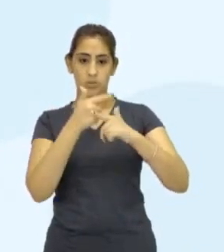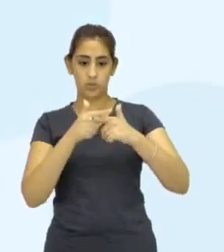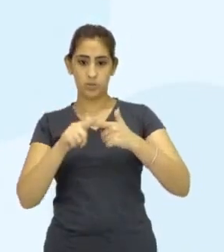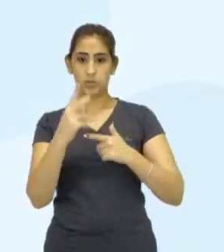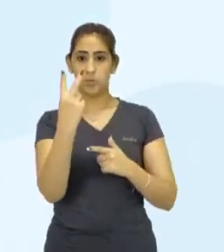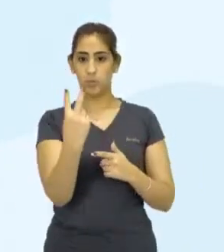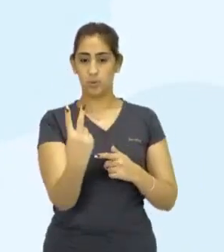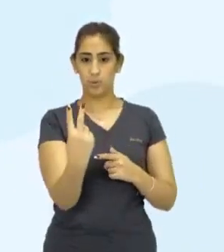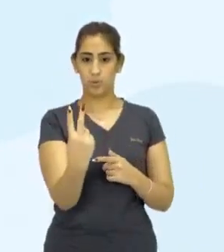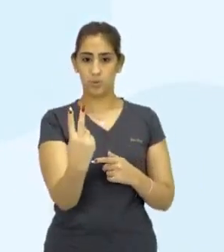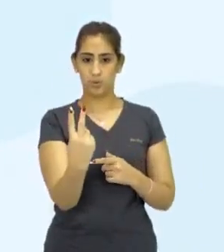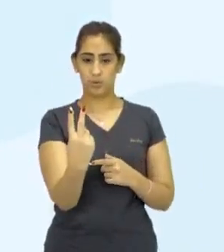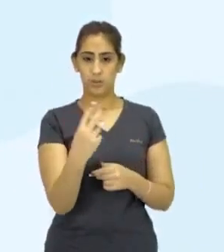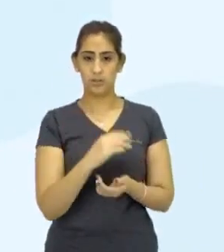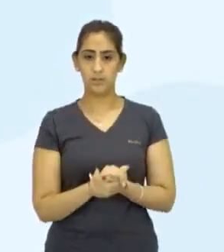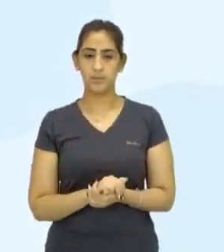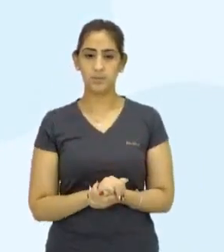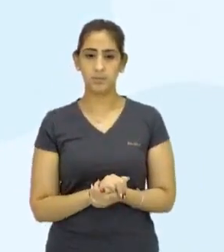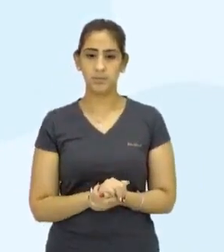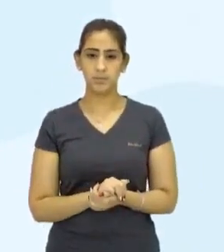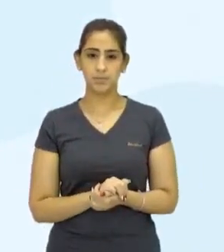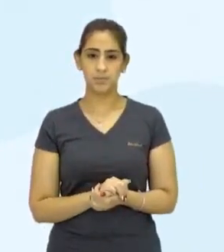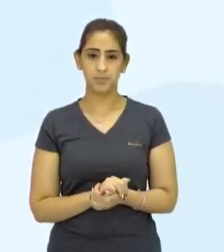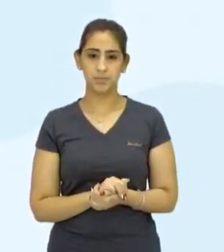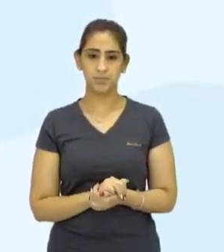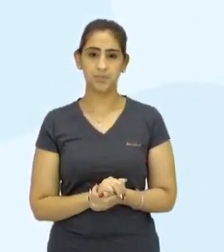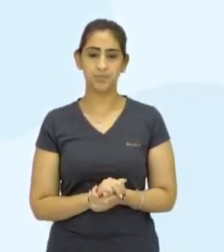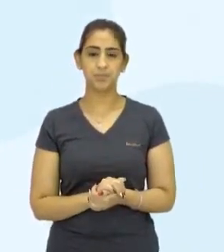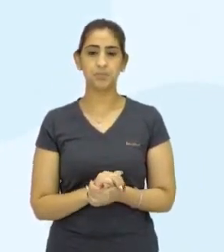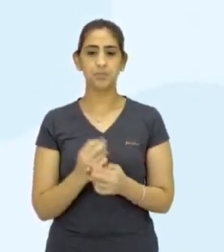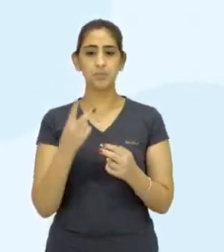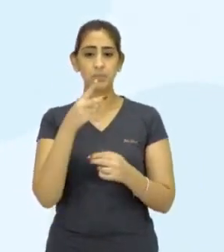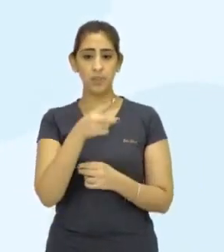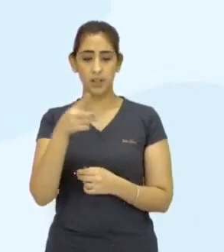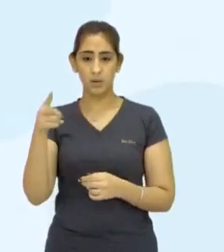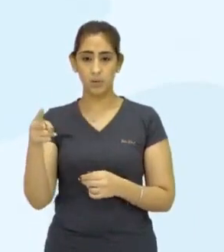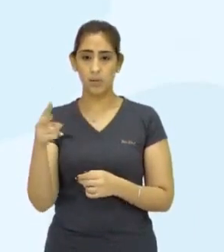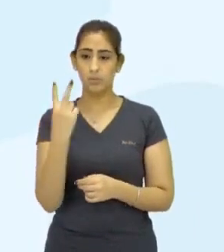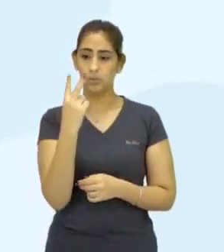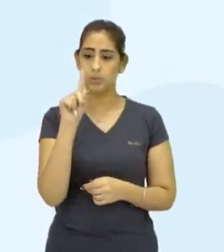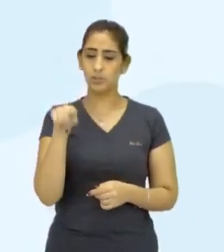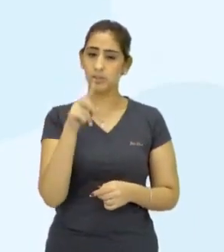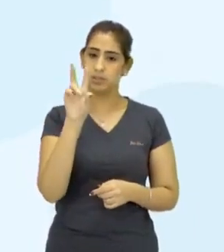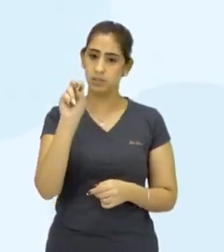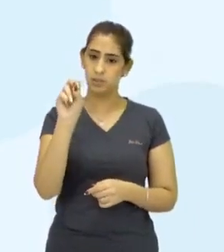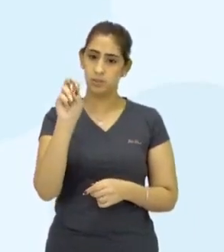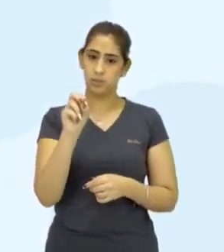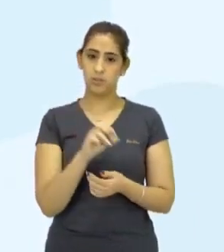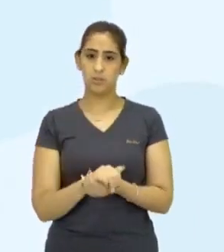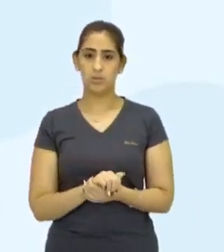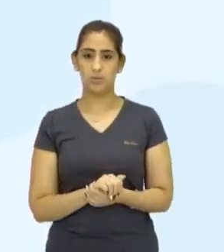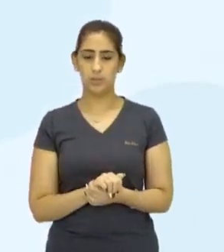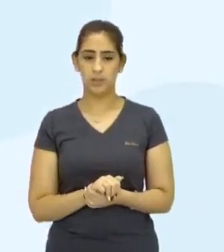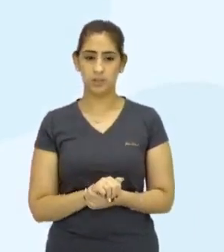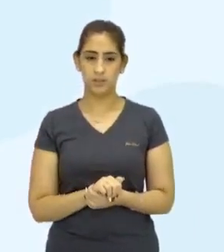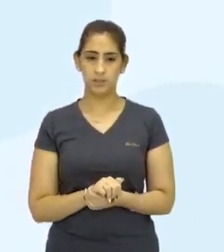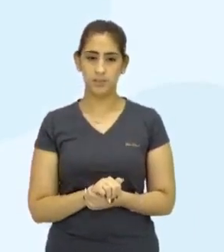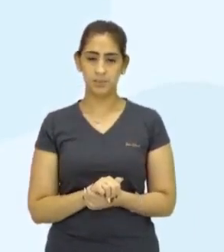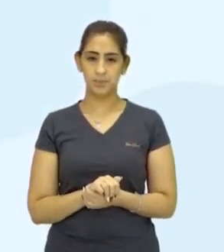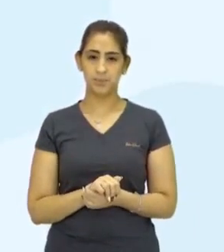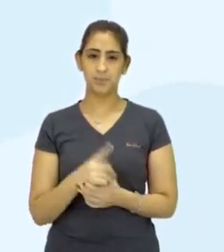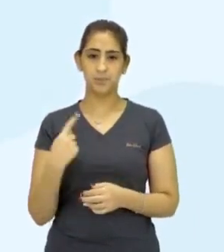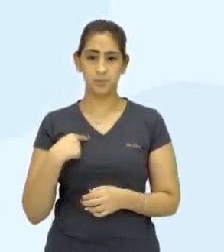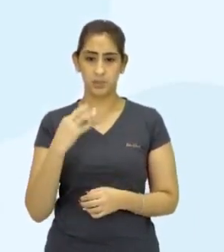por 2, são 5 meios, seria uma resposta, ou R$5 para 2 pessoas, 2,50, então 2,5. Então, a